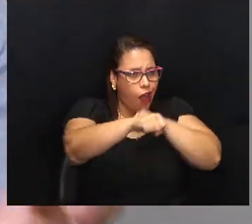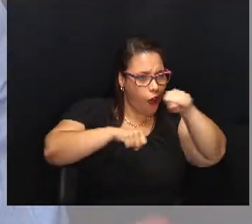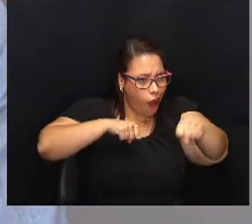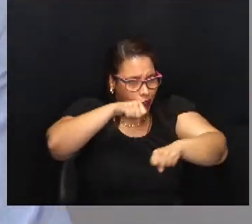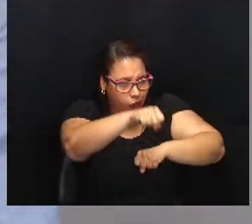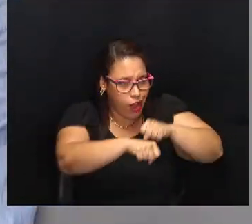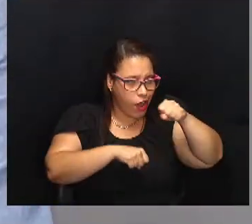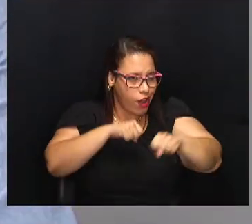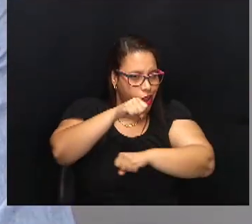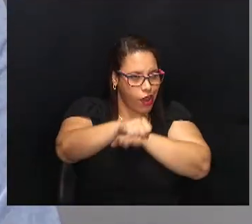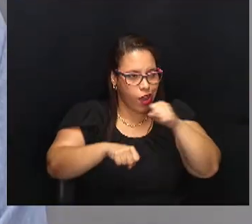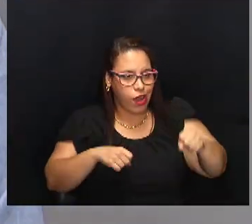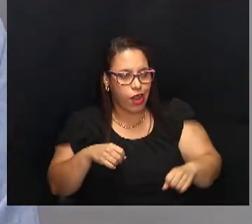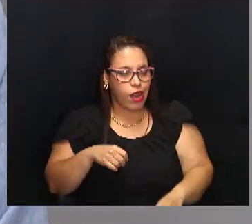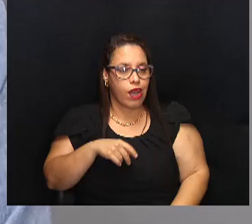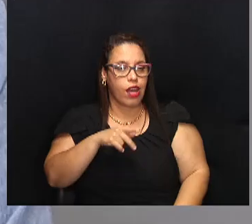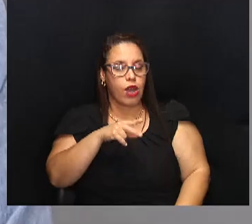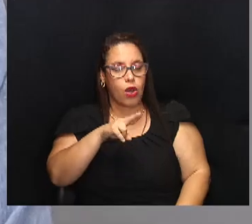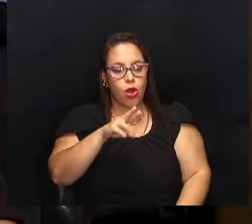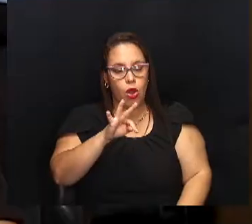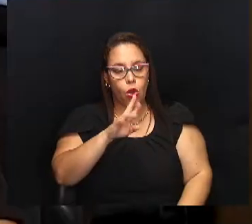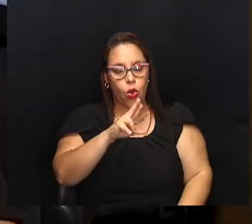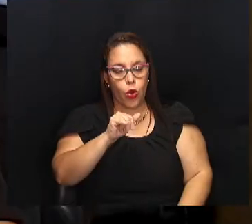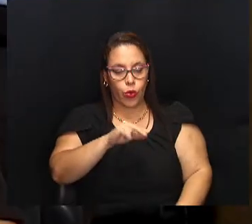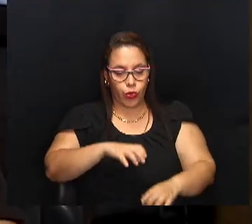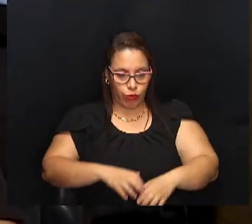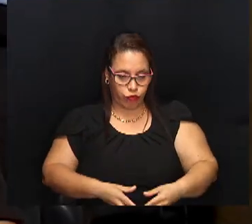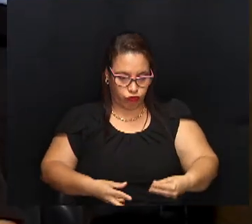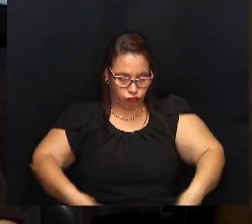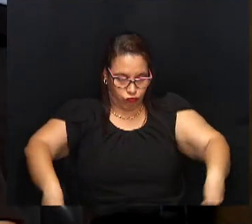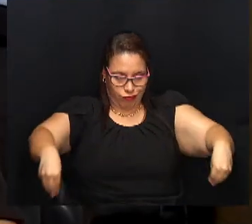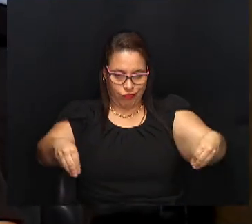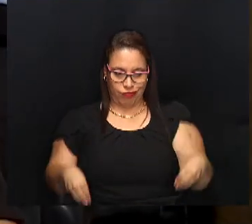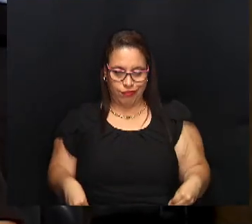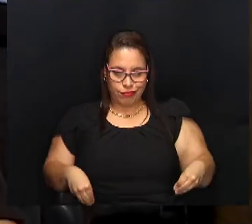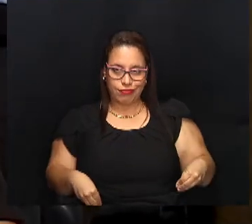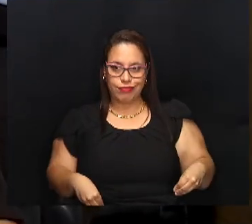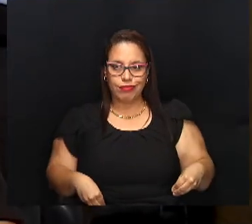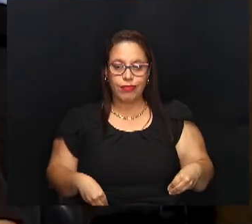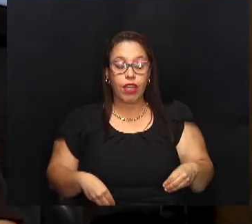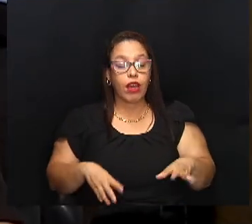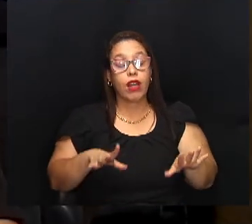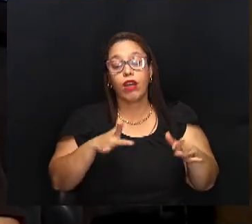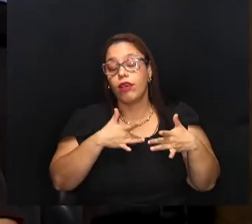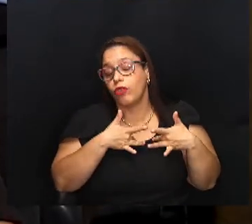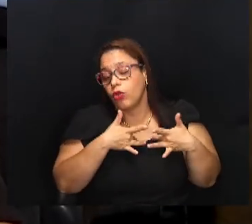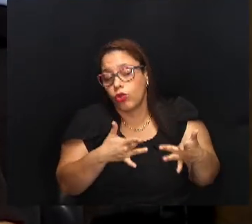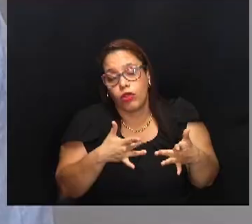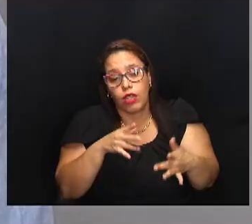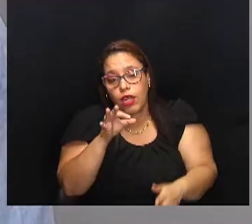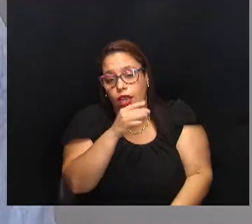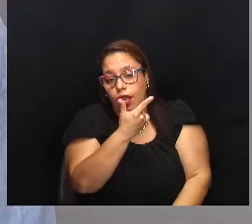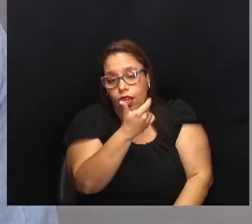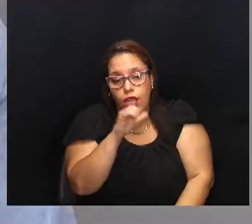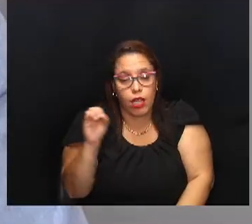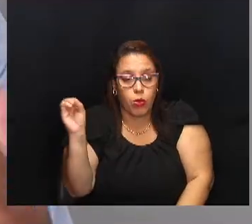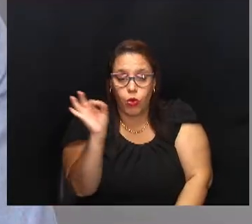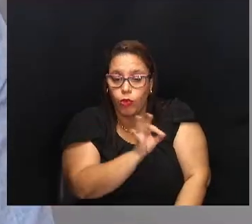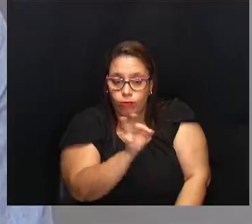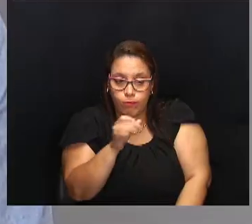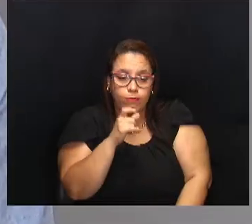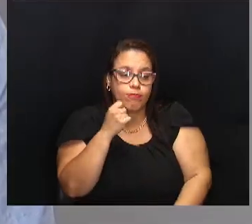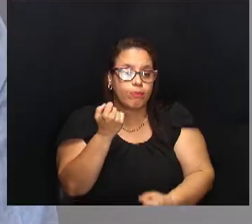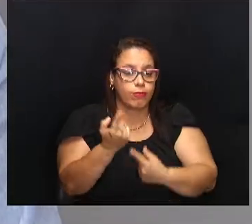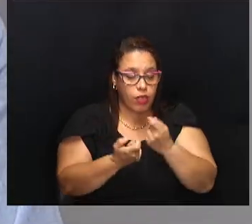os tules para as meninas que estão aqui fazendo balé, porque hoje ela é uma obra totalmente voluntária, né? A gente tem sim